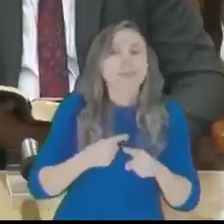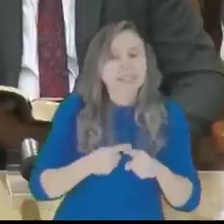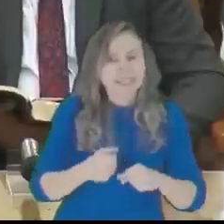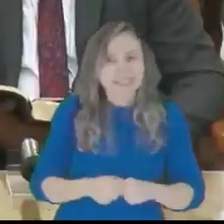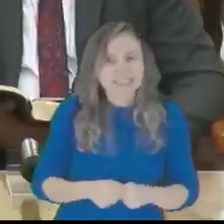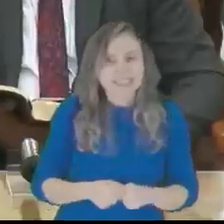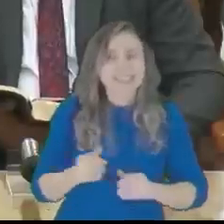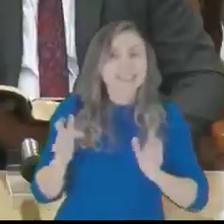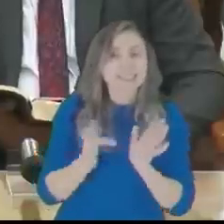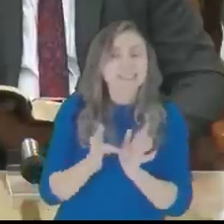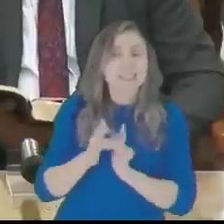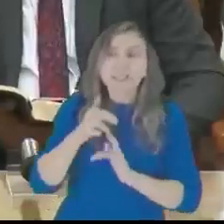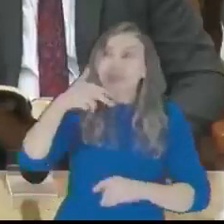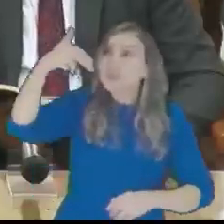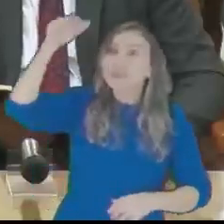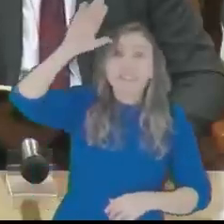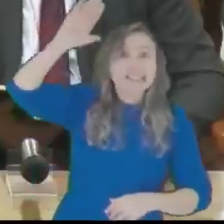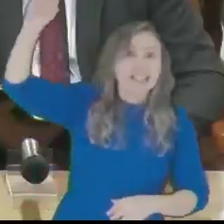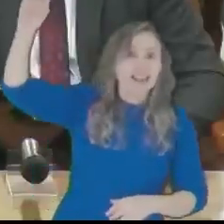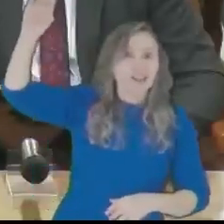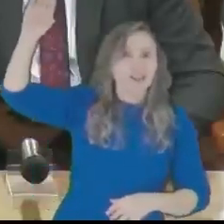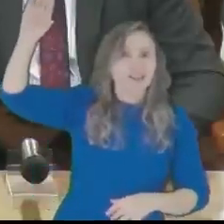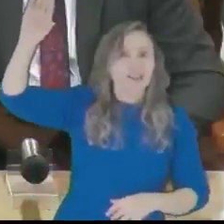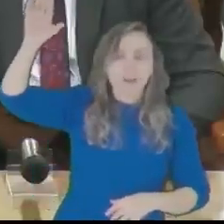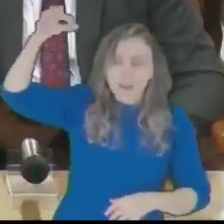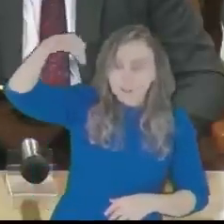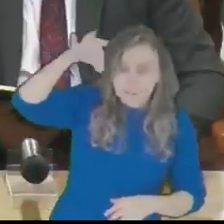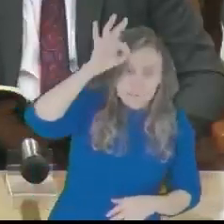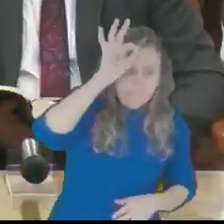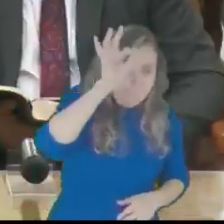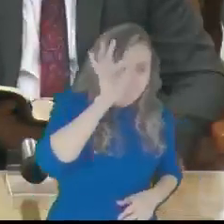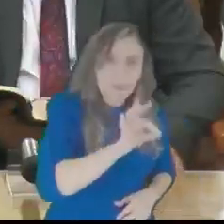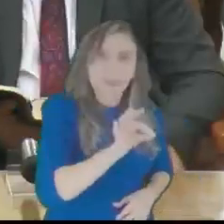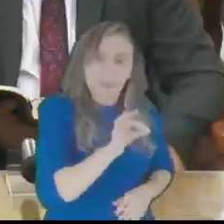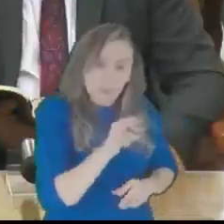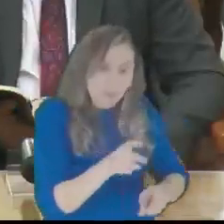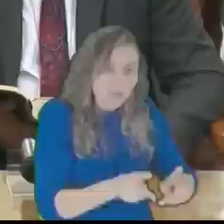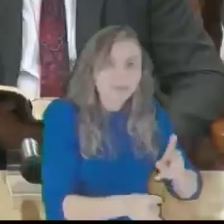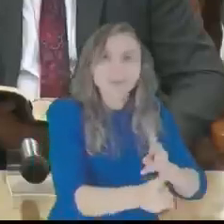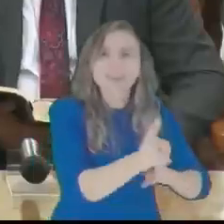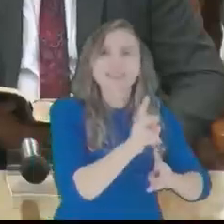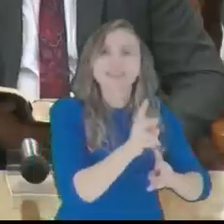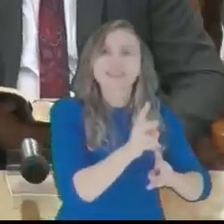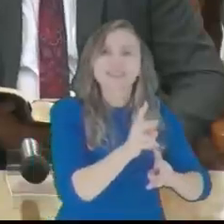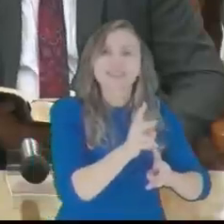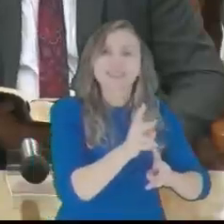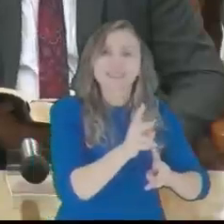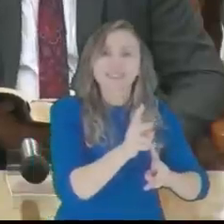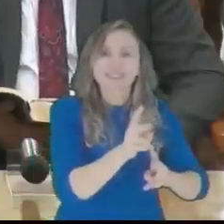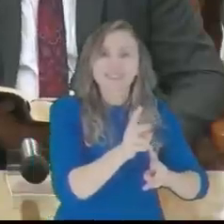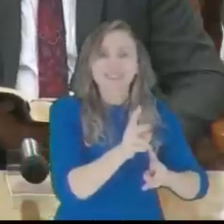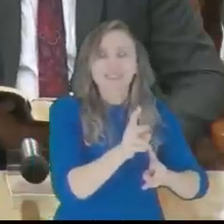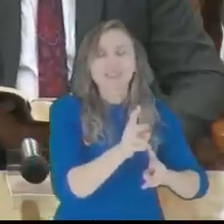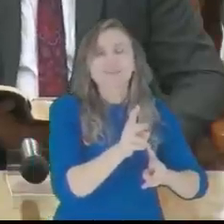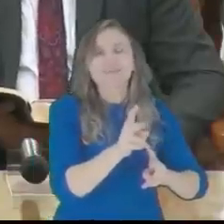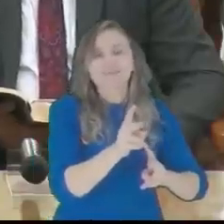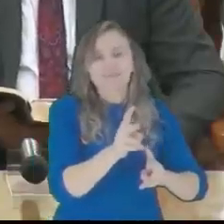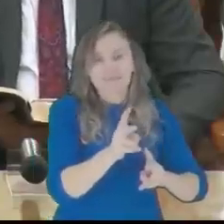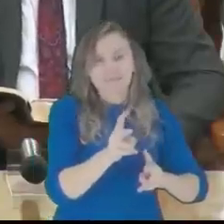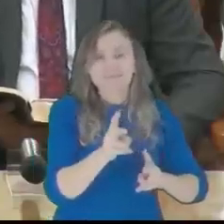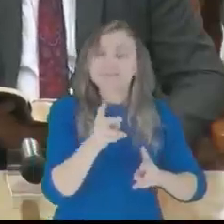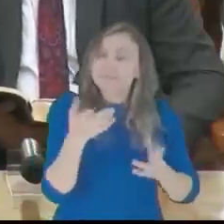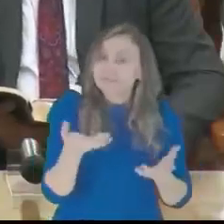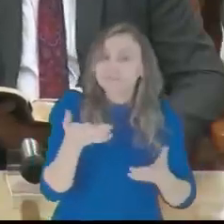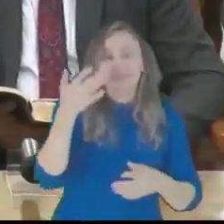quando Jesus foi para o céu e o Espírito Santo veio, as coisas continuaram do mesmo jeito? Por quê? Porque o outro que veio,